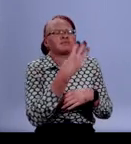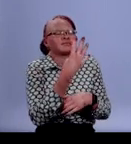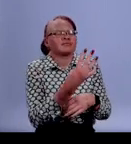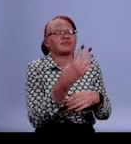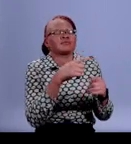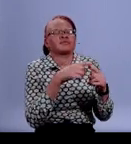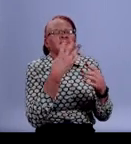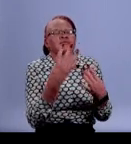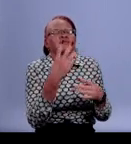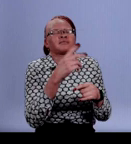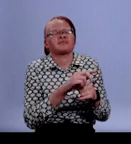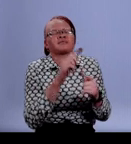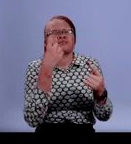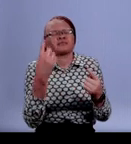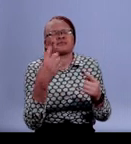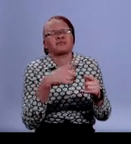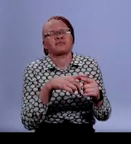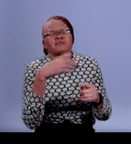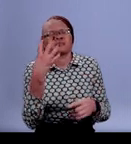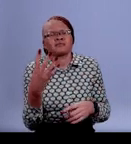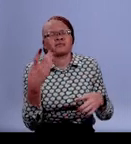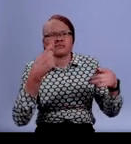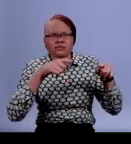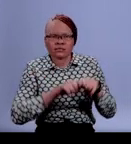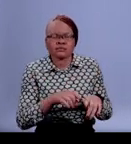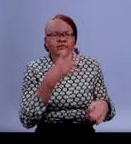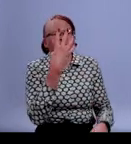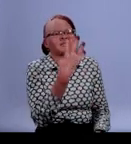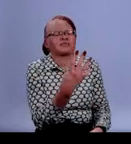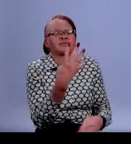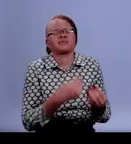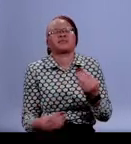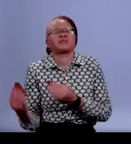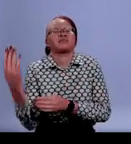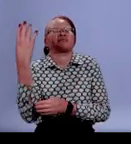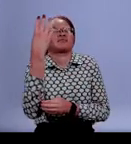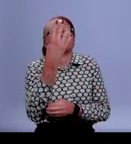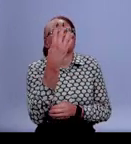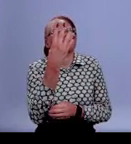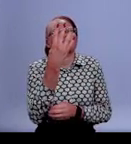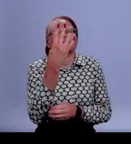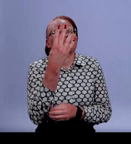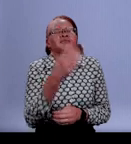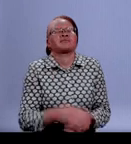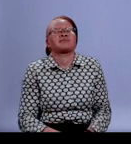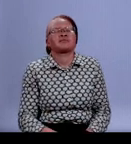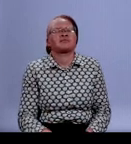4 x 4 x 4 x 4 também podemos escrever 4 elevado a 4